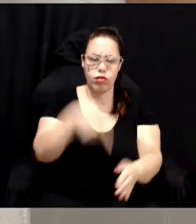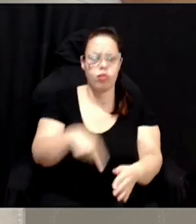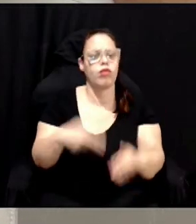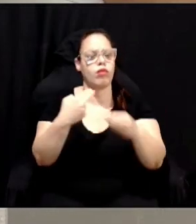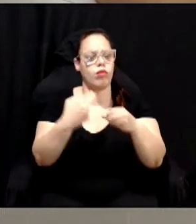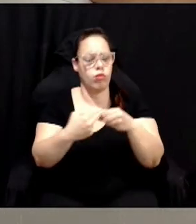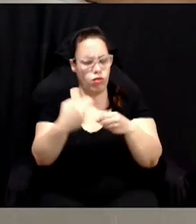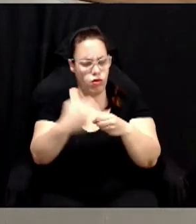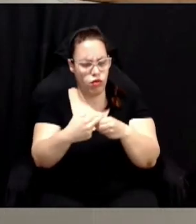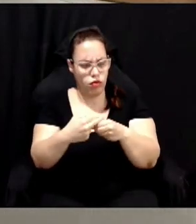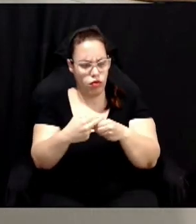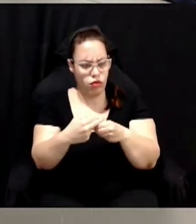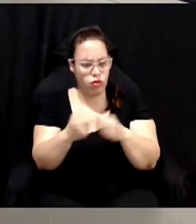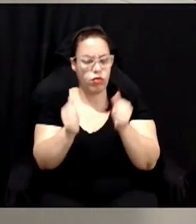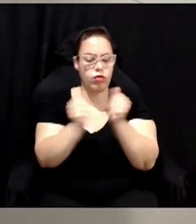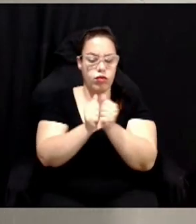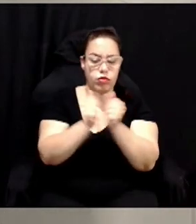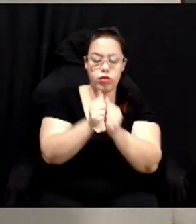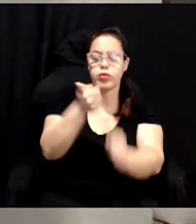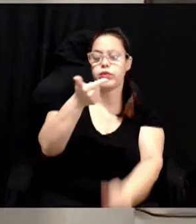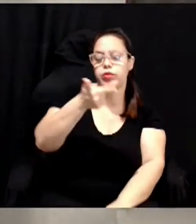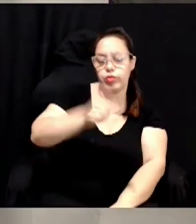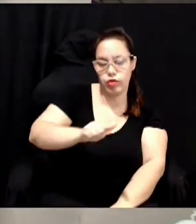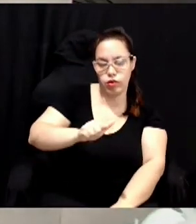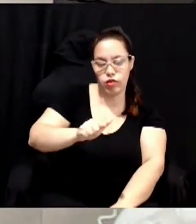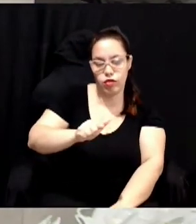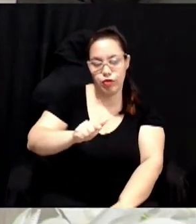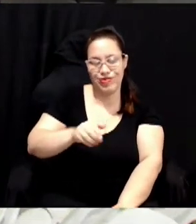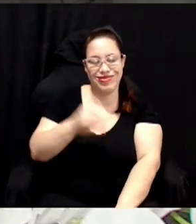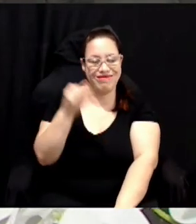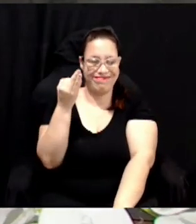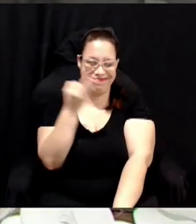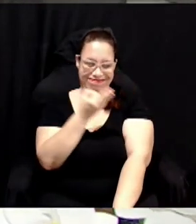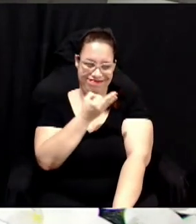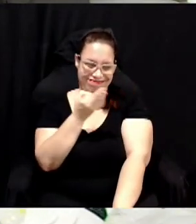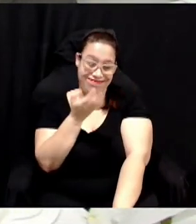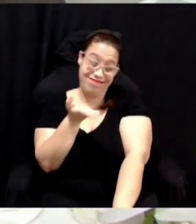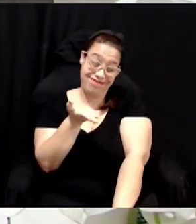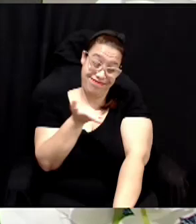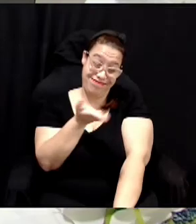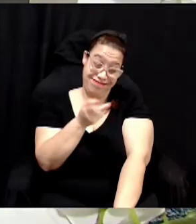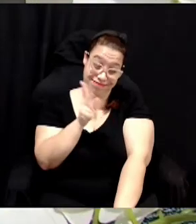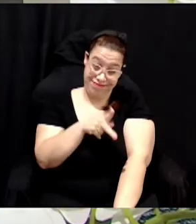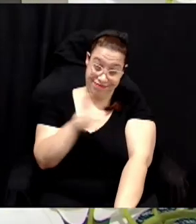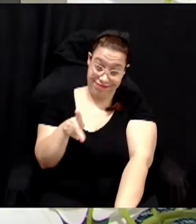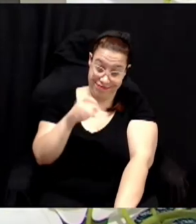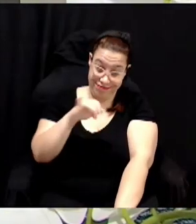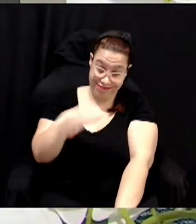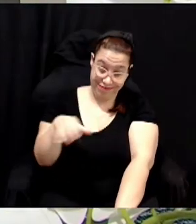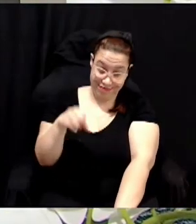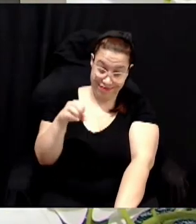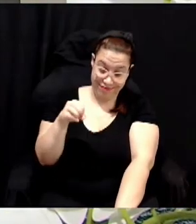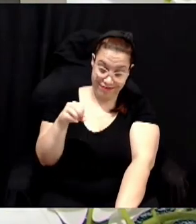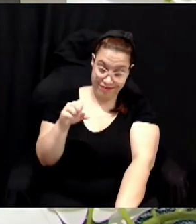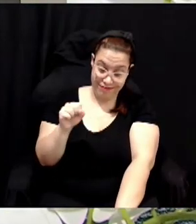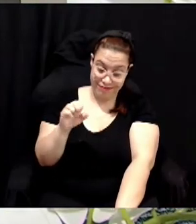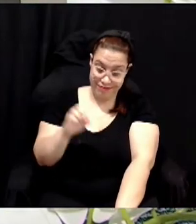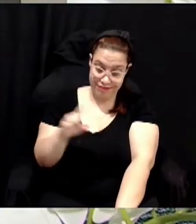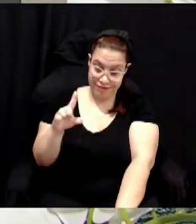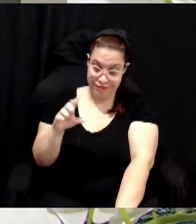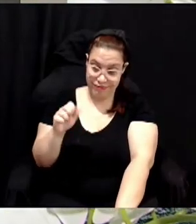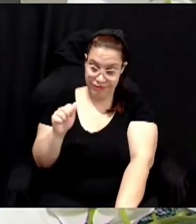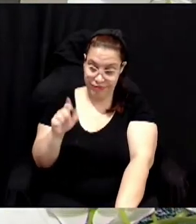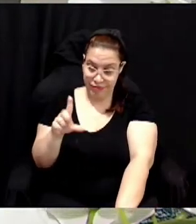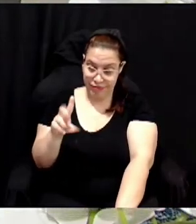Com a gente mais uma vez, cadeira cativa aqui, não é? O professor José Alves, que é diretor da